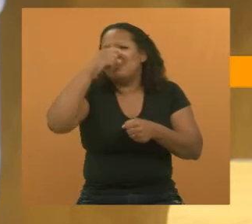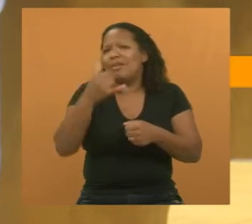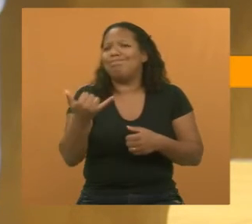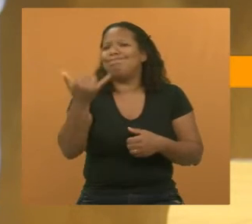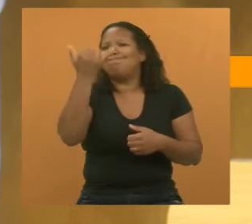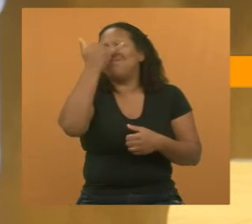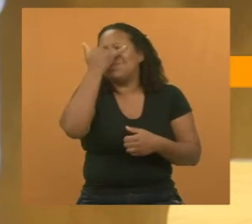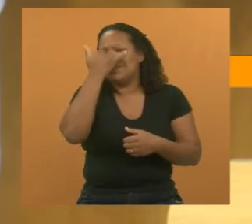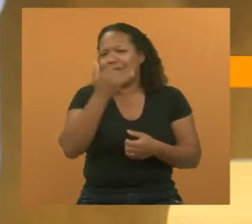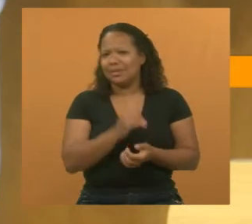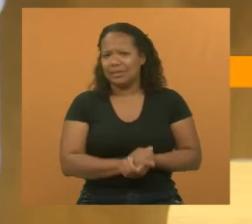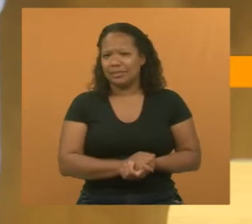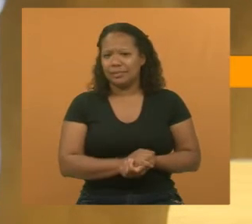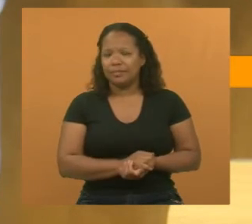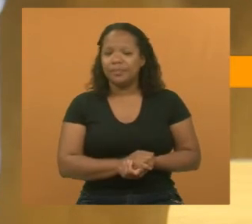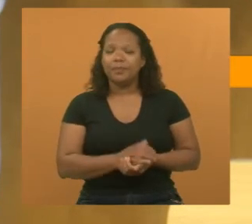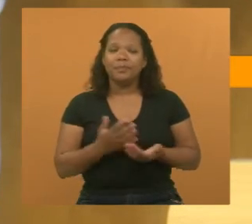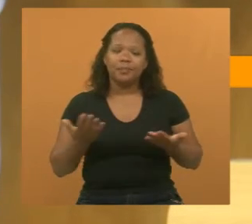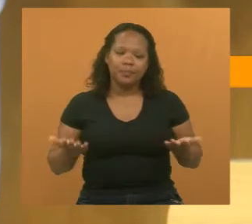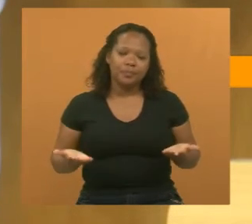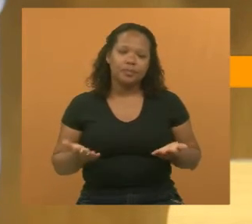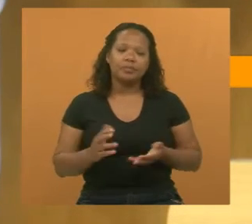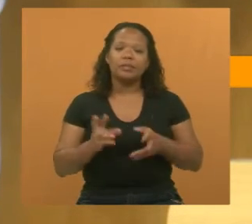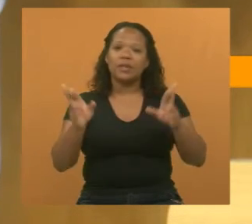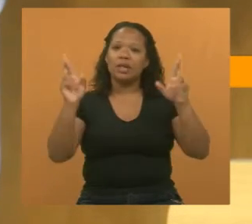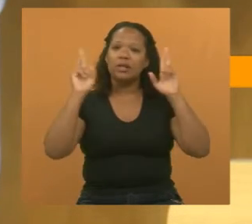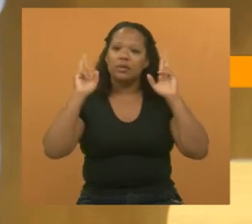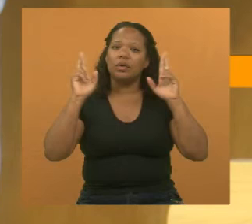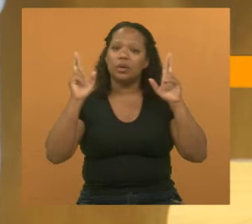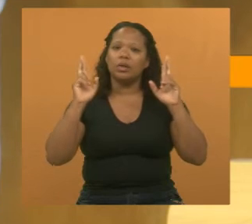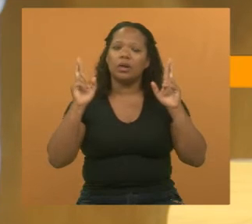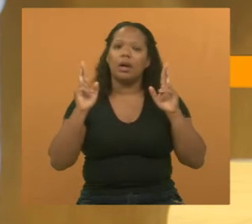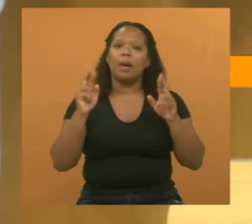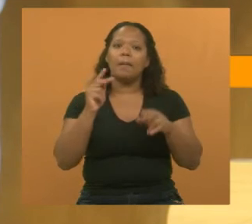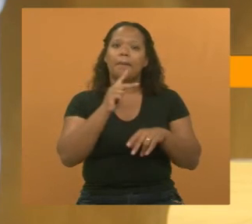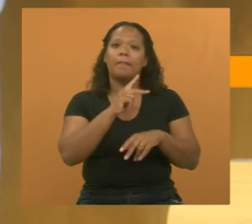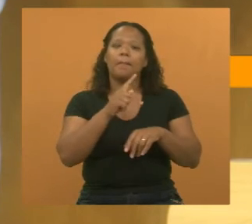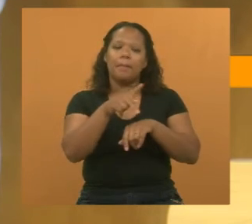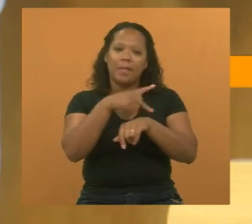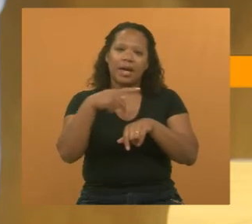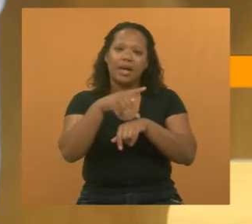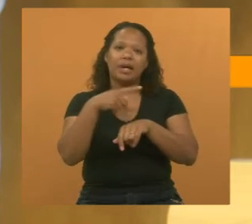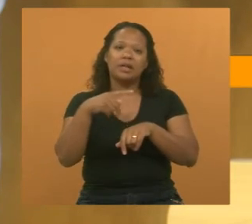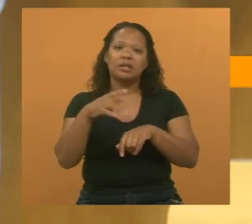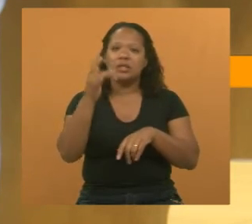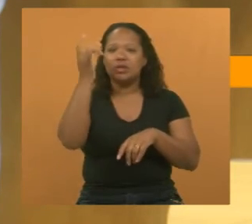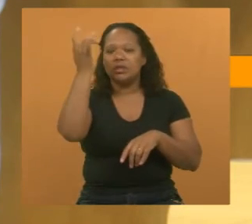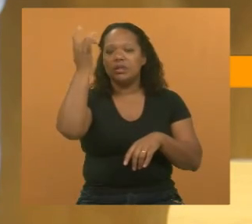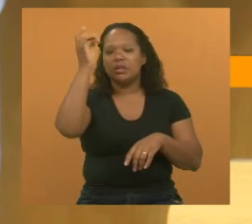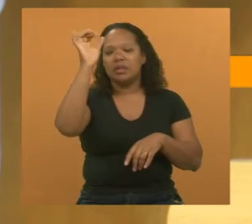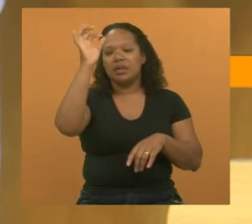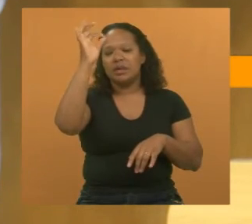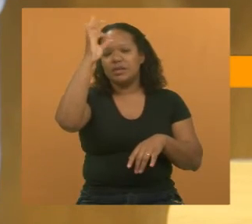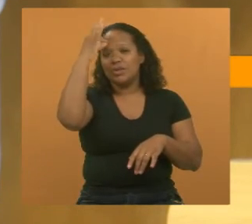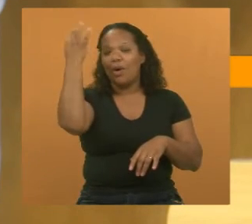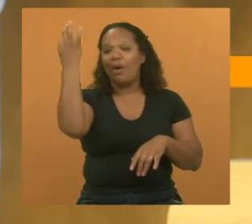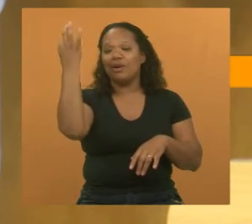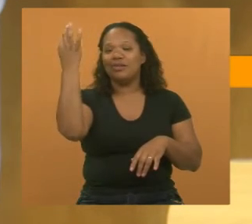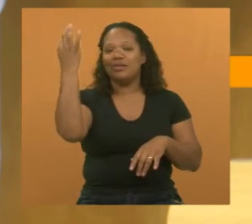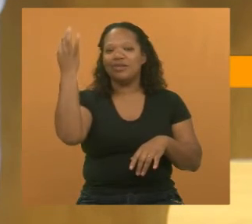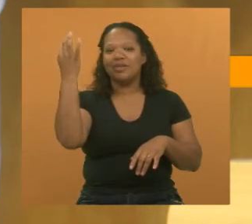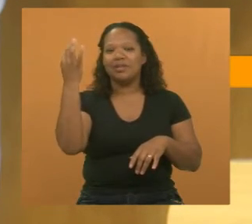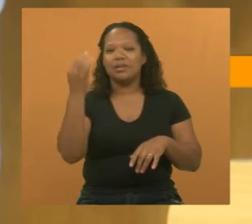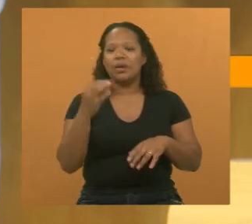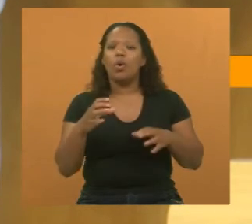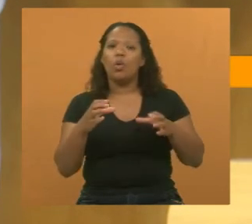o próprio aluno. Então, eu quero aqui desejar sorte para o nosso país. nos próximos anos, e dizer que a oposição